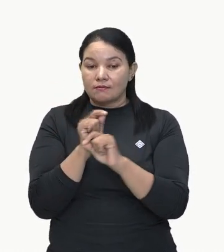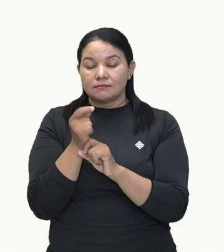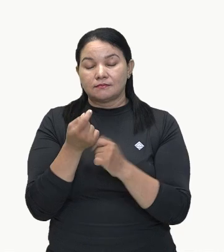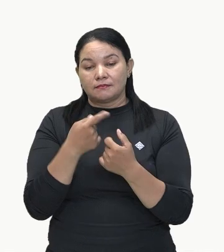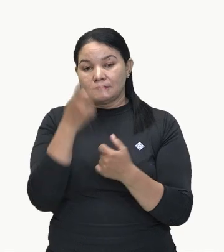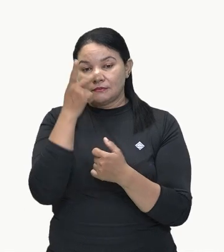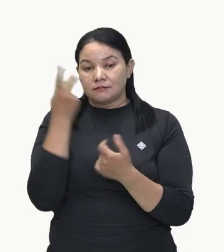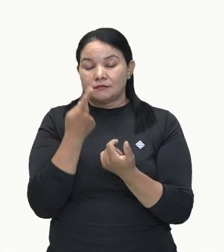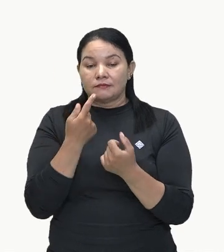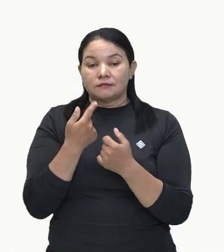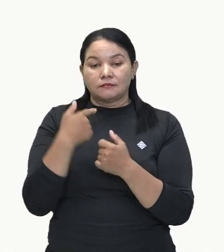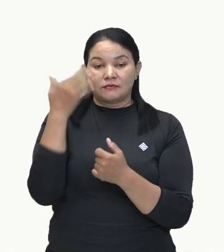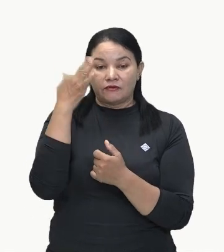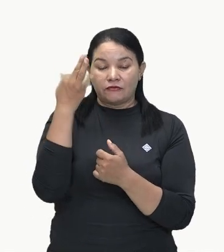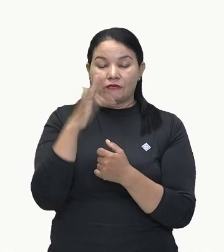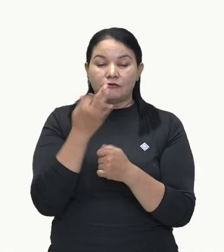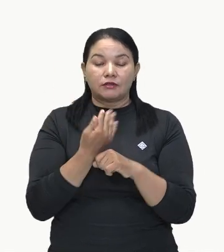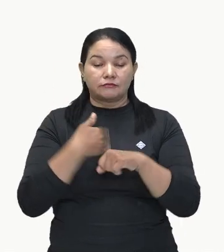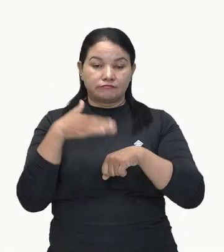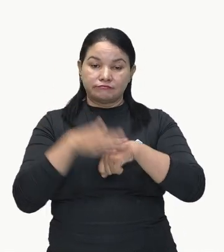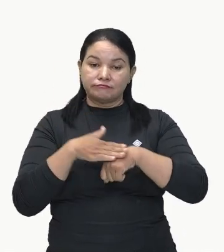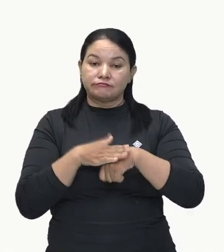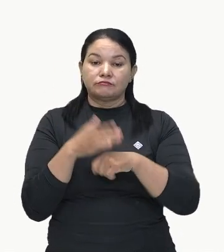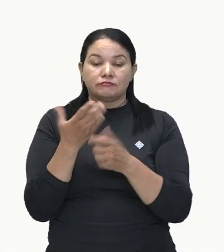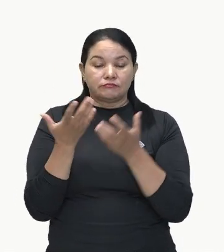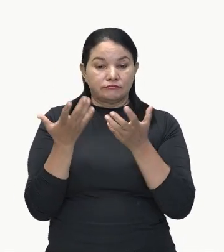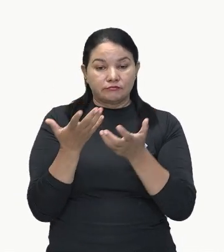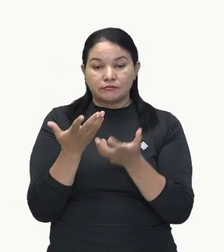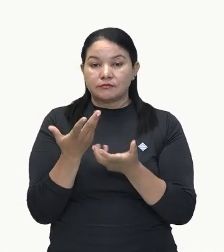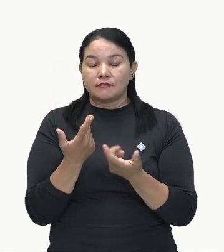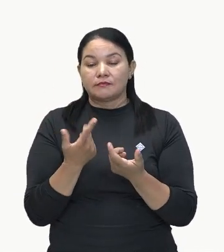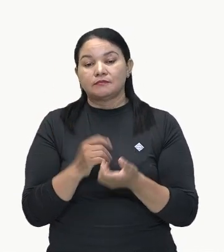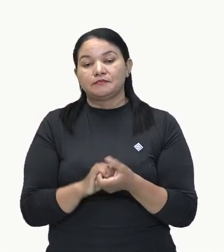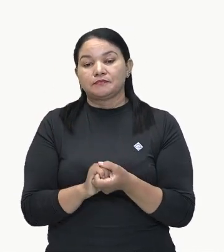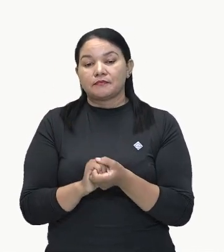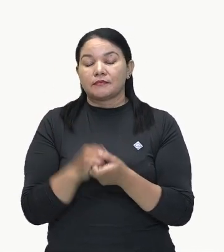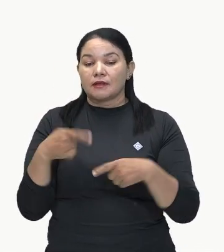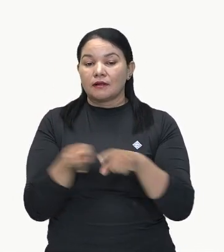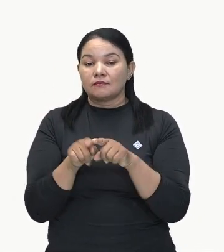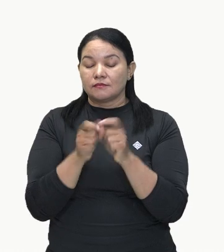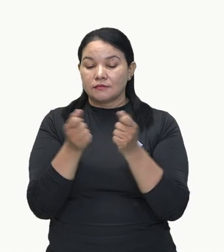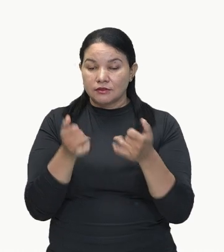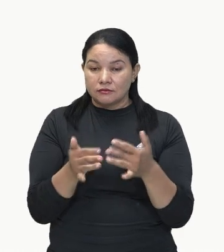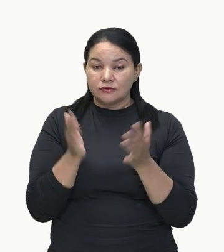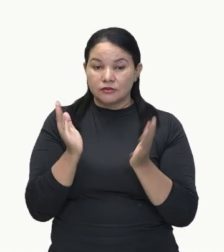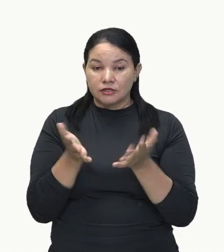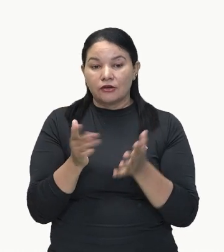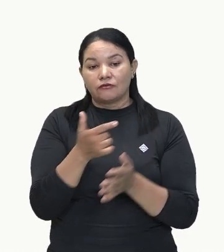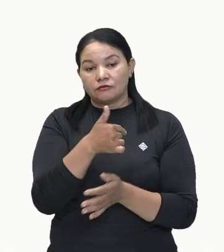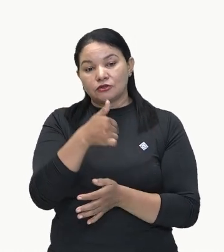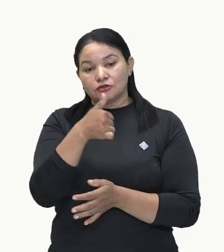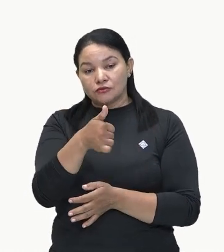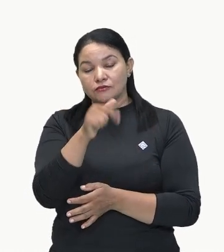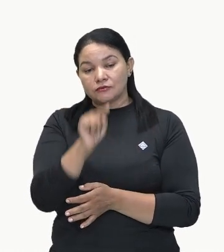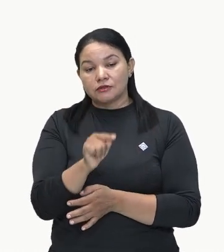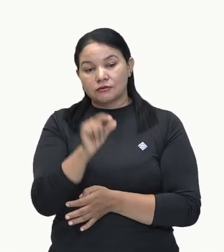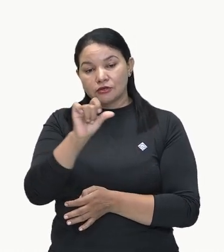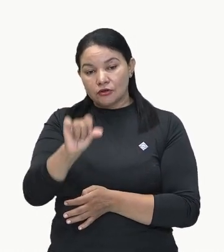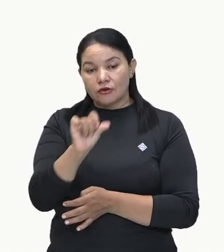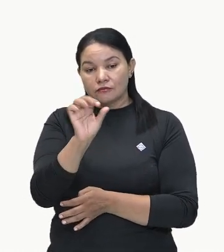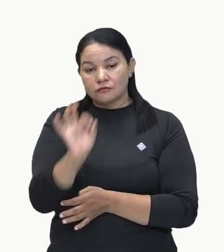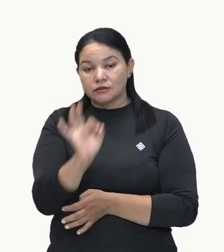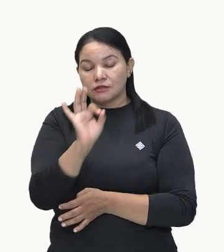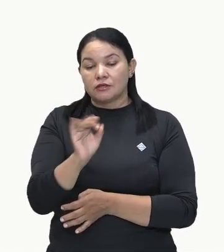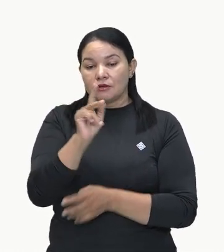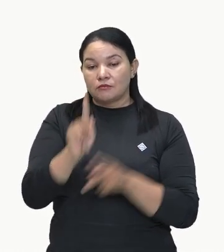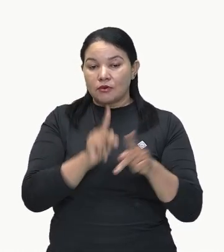mais soberania no seu território. E a gente verifica, aí como eu também já trouxe para vocês, que 21,9% da população do